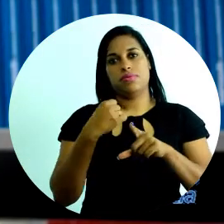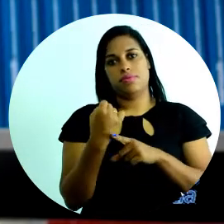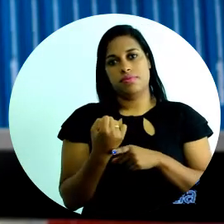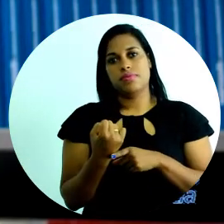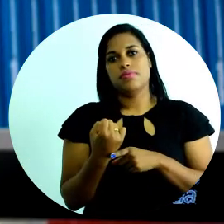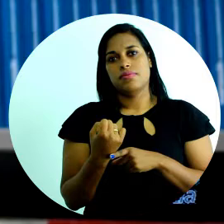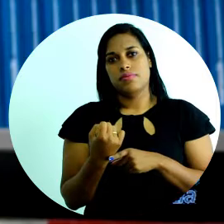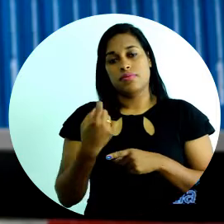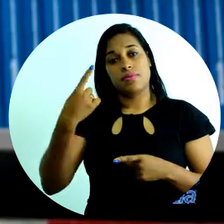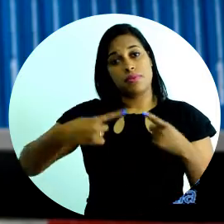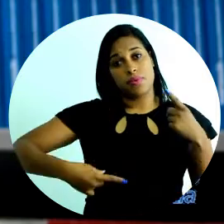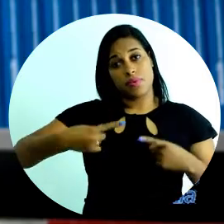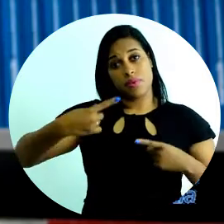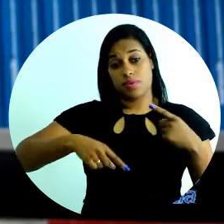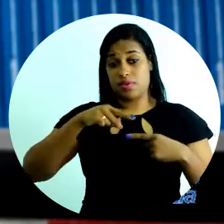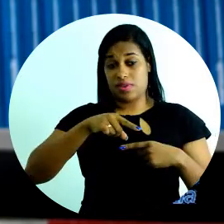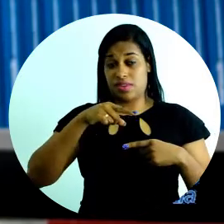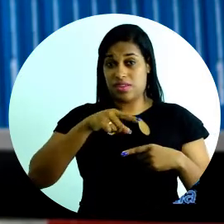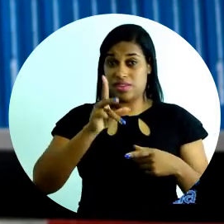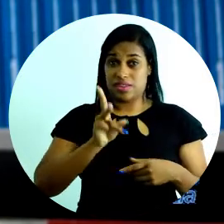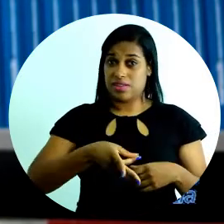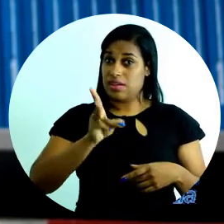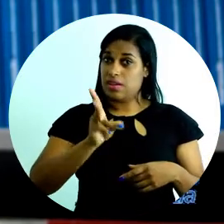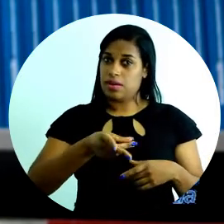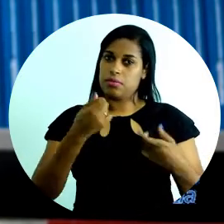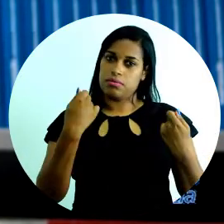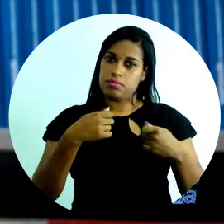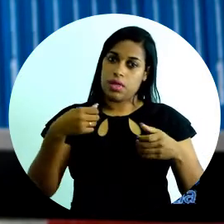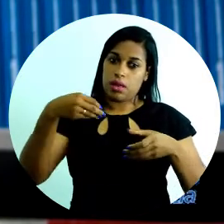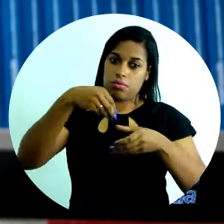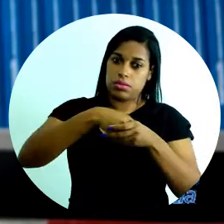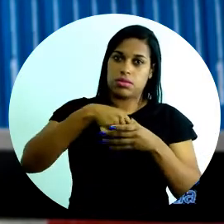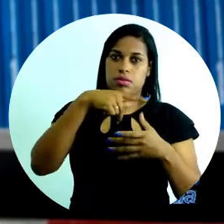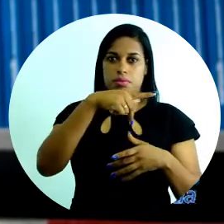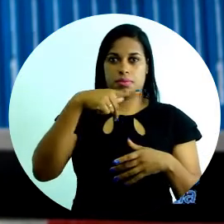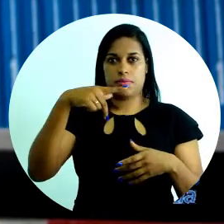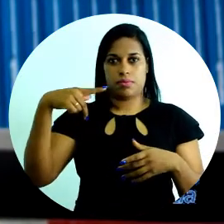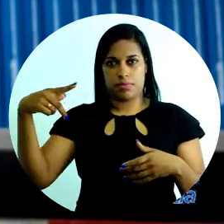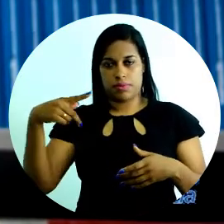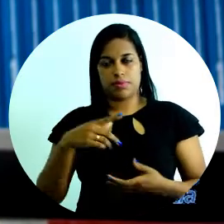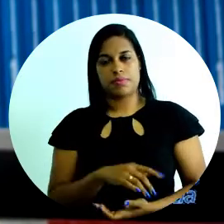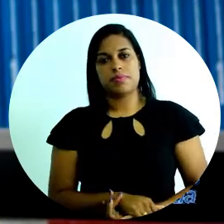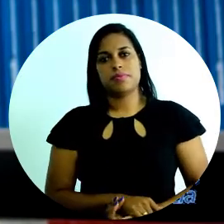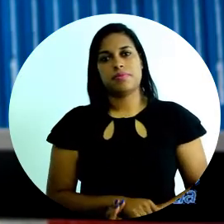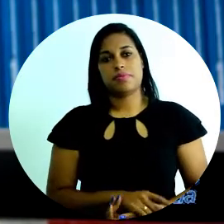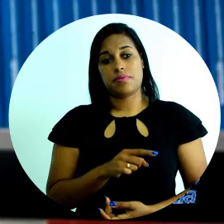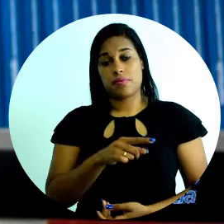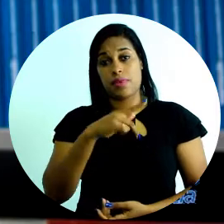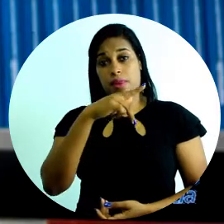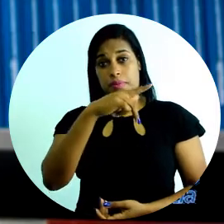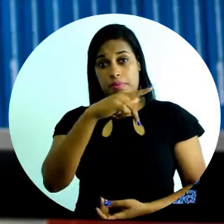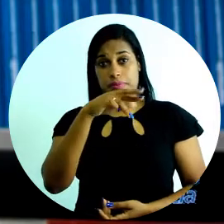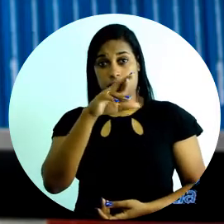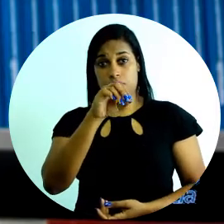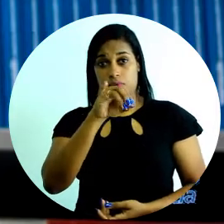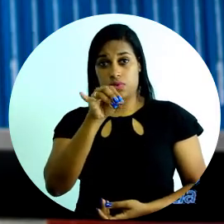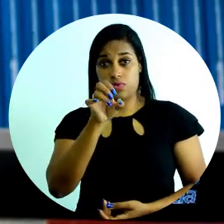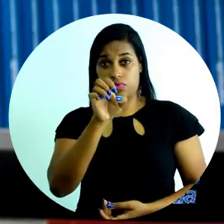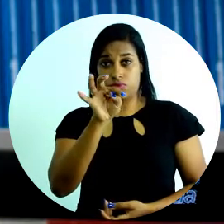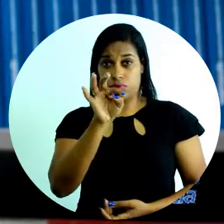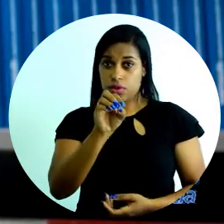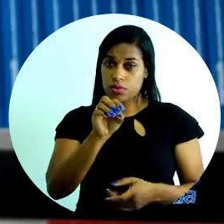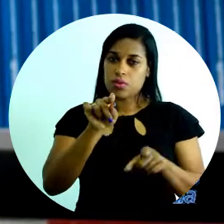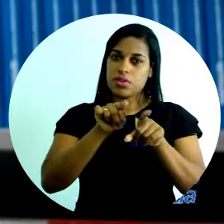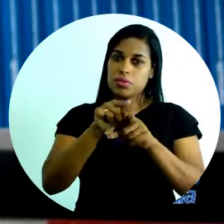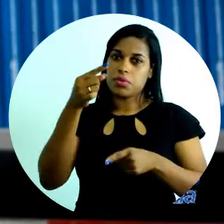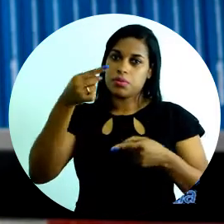sociedade. Então, por ser um ato político, essa carga política também tem que estar inserida no projeto político-pedagógico. Por isso que ele é projeto,